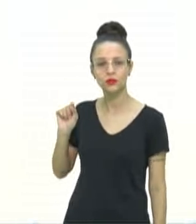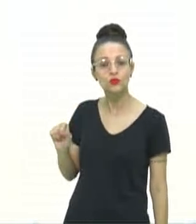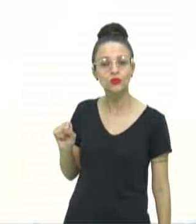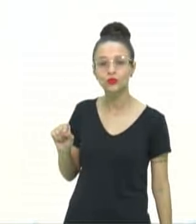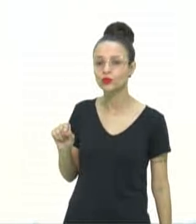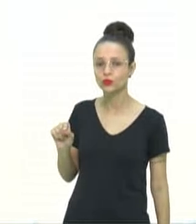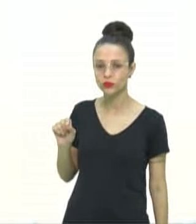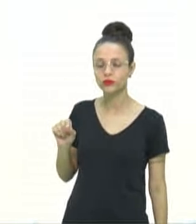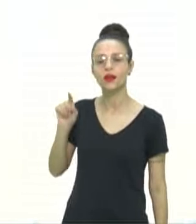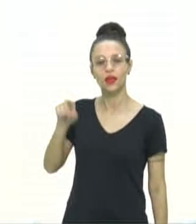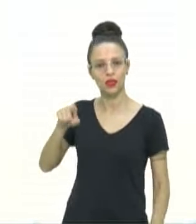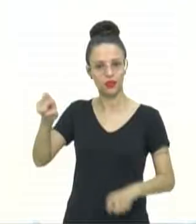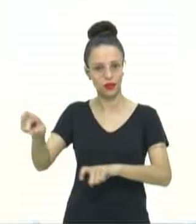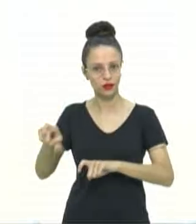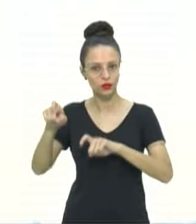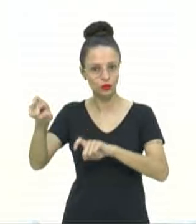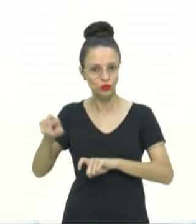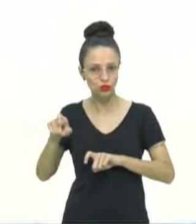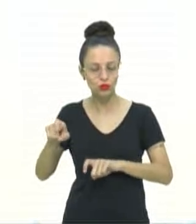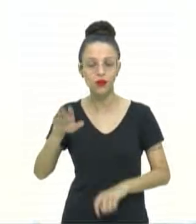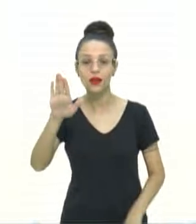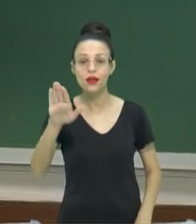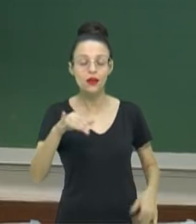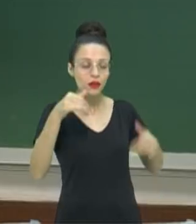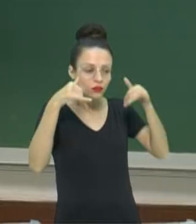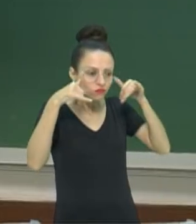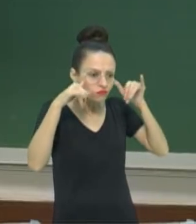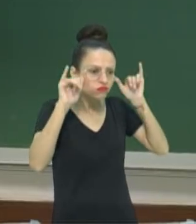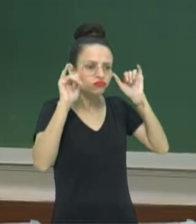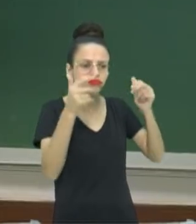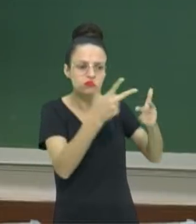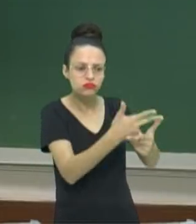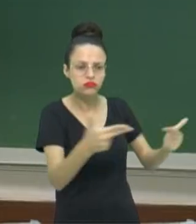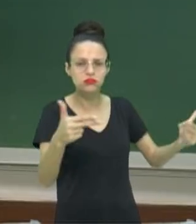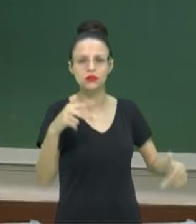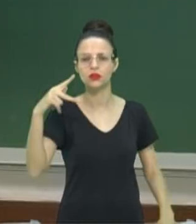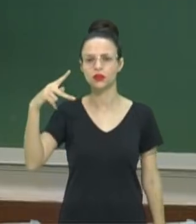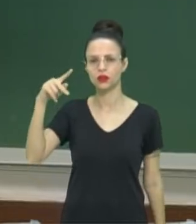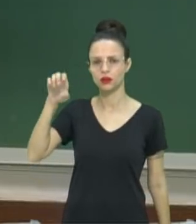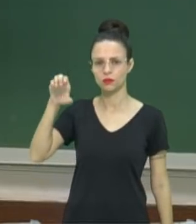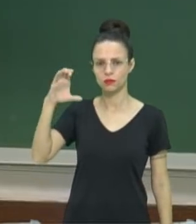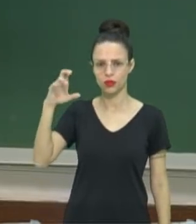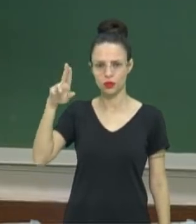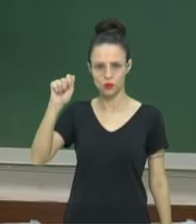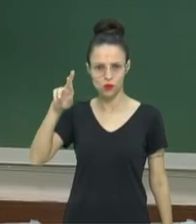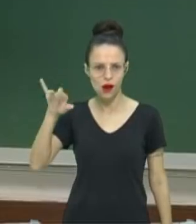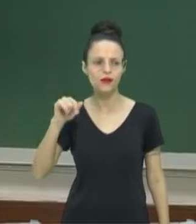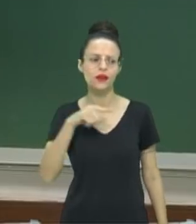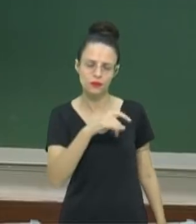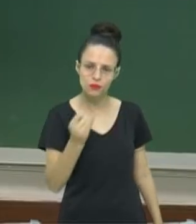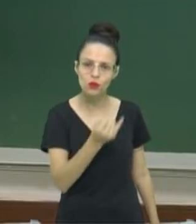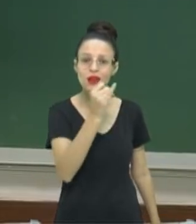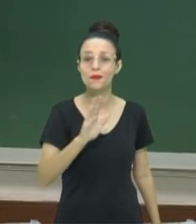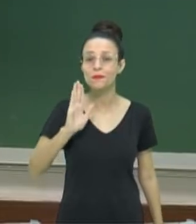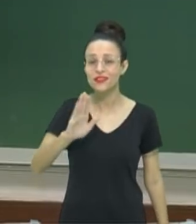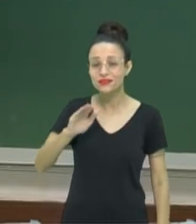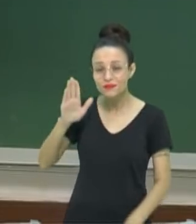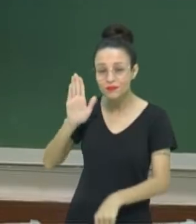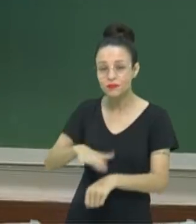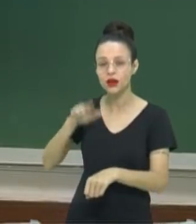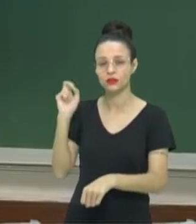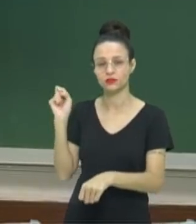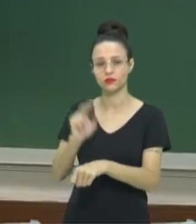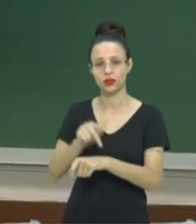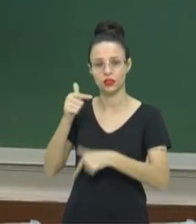é a agricultura. A pecuária tem uma importância significativa para a economia, mas a que mais gera emprego,